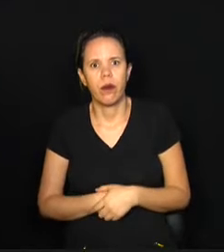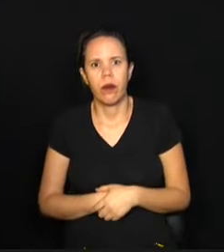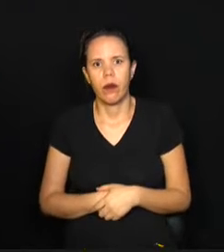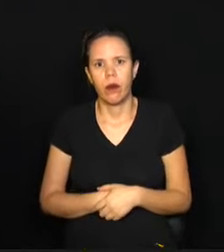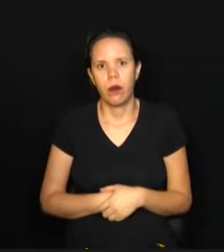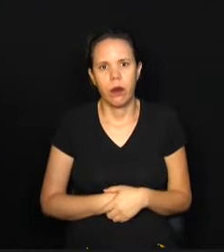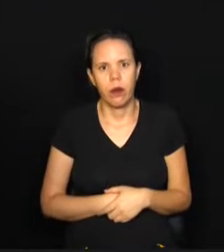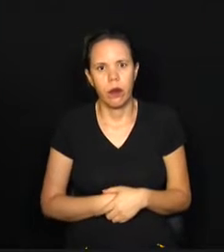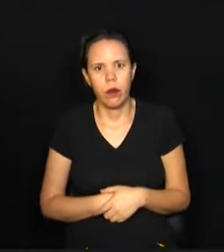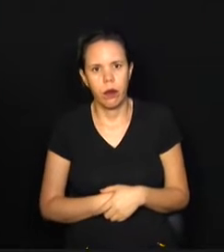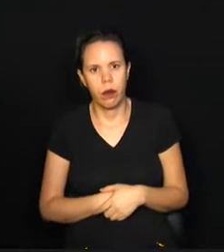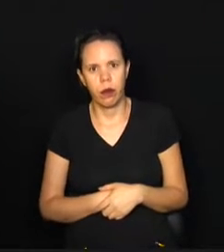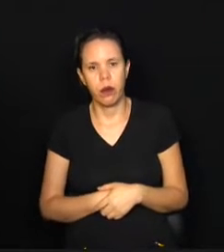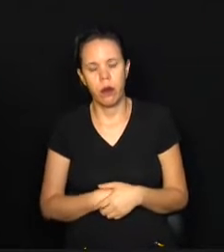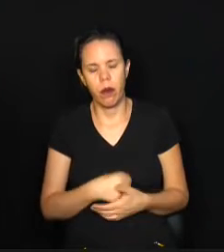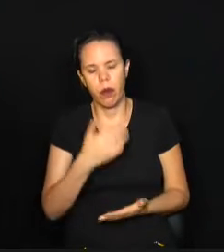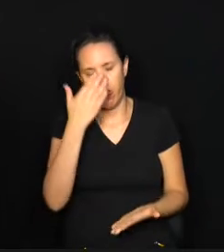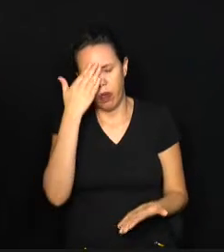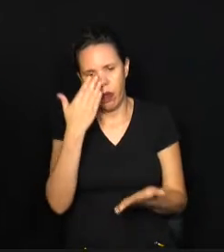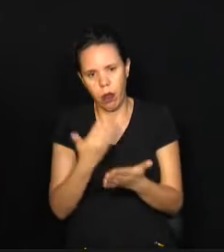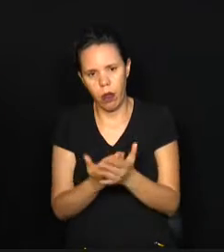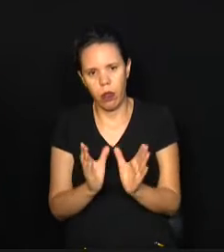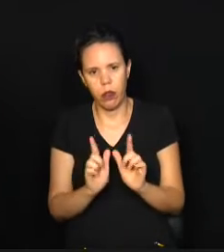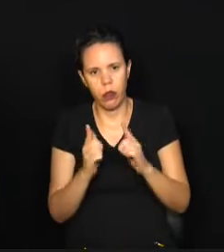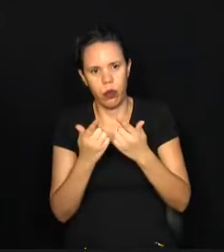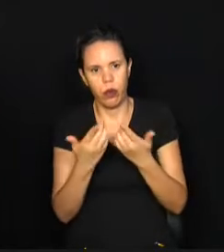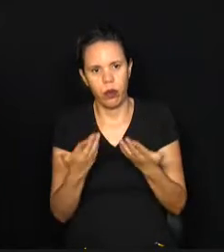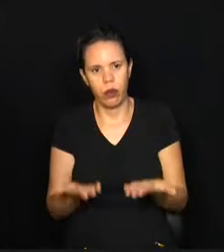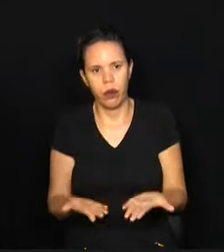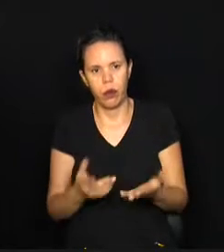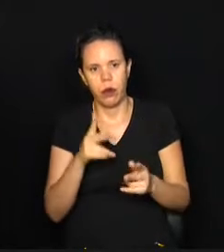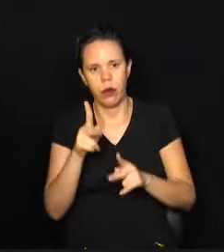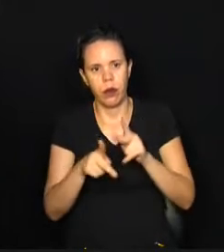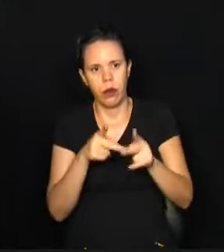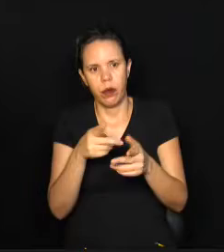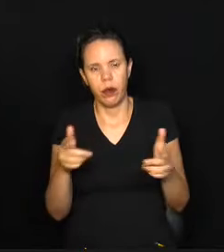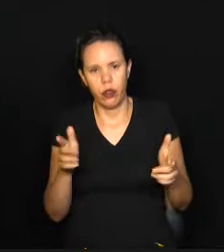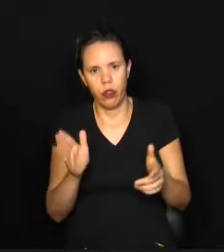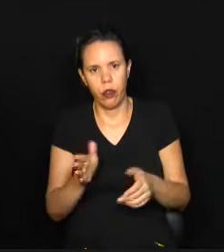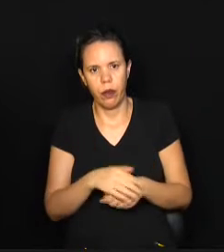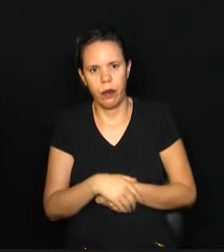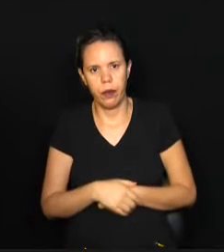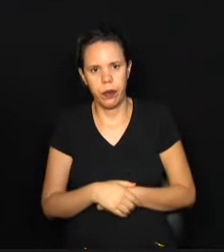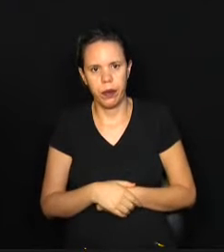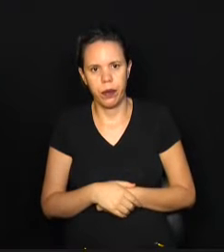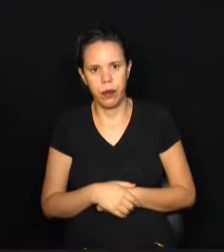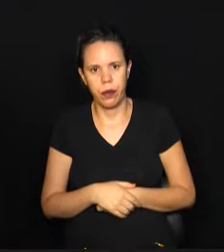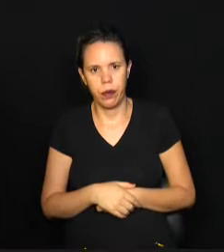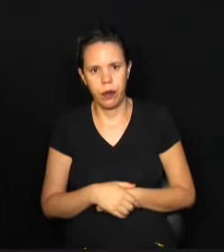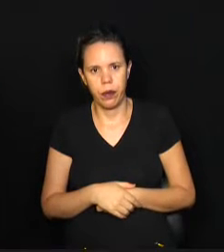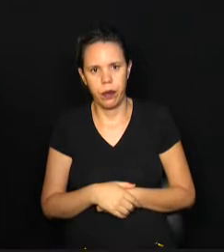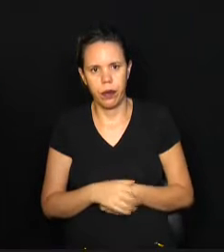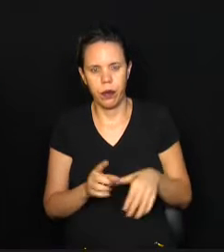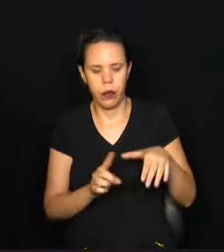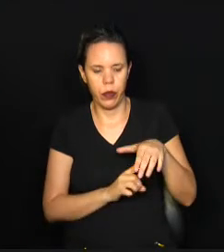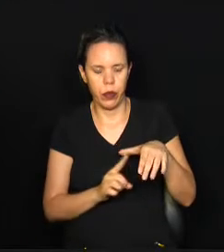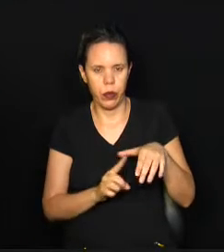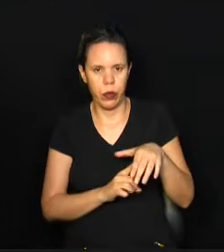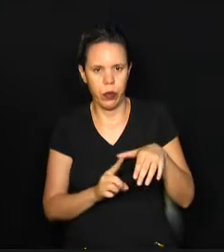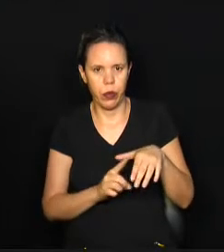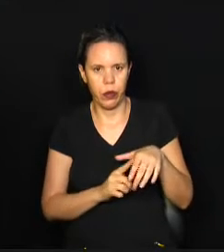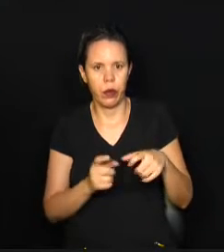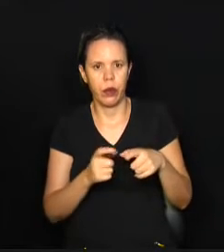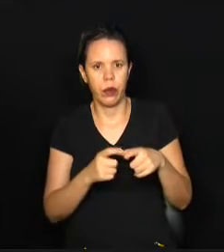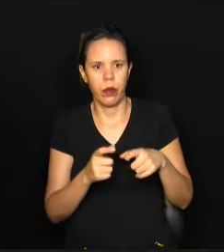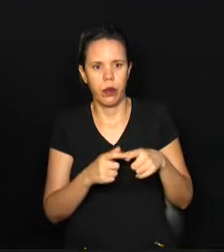Eu acredito que nesse grupo também, né, muitas pessoas já foram em consultório de